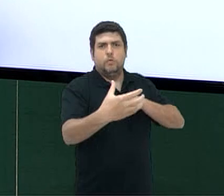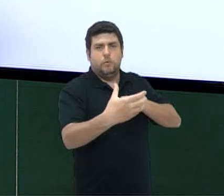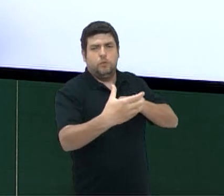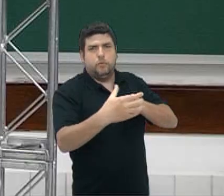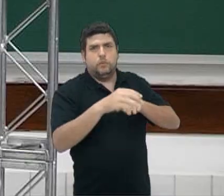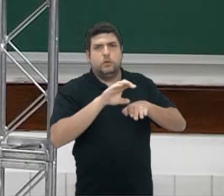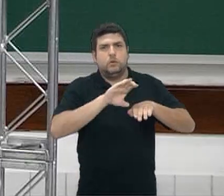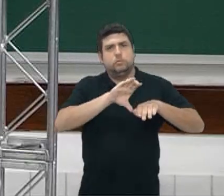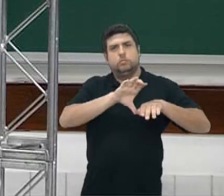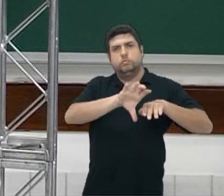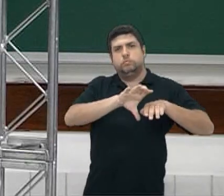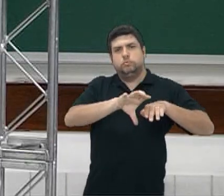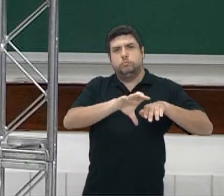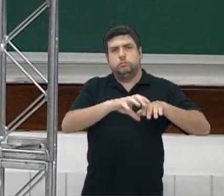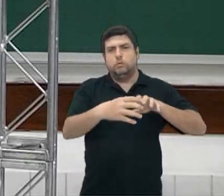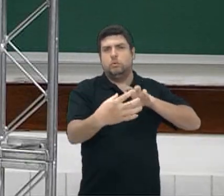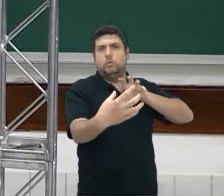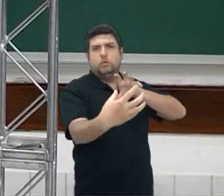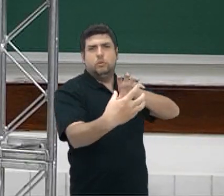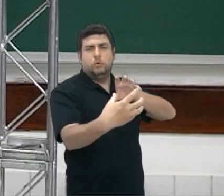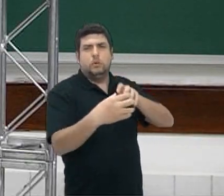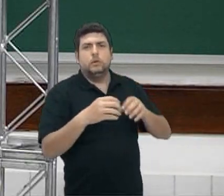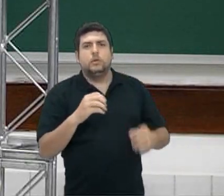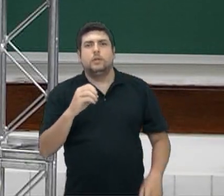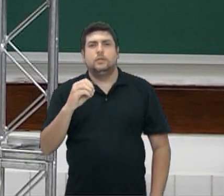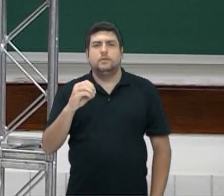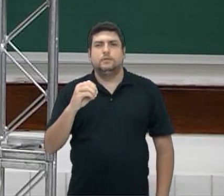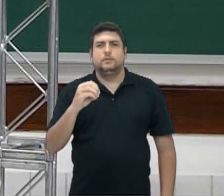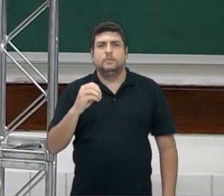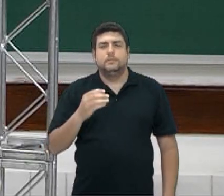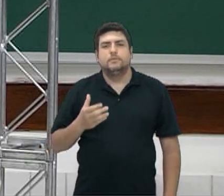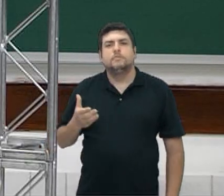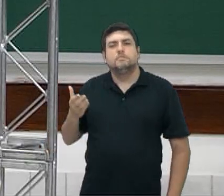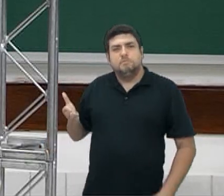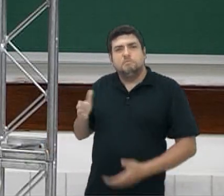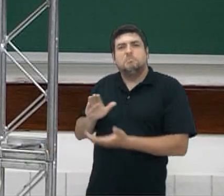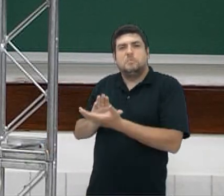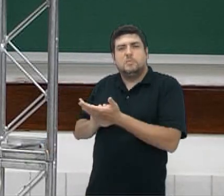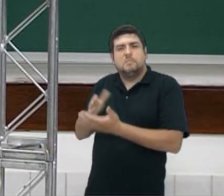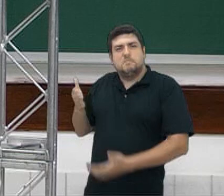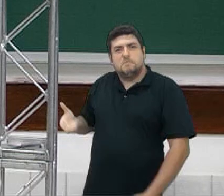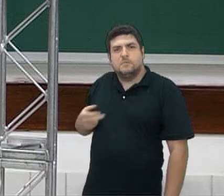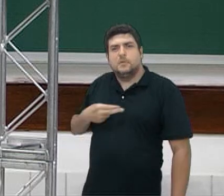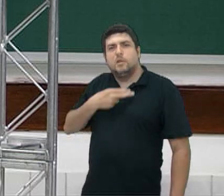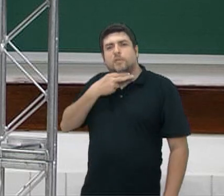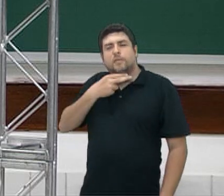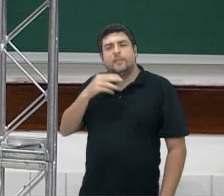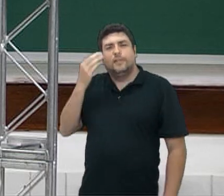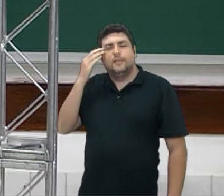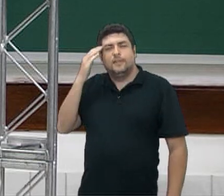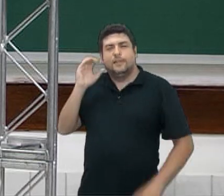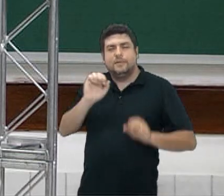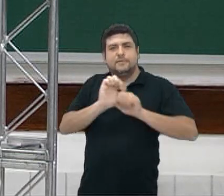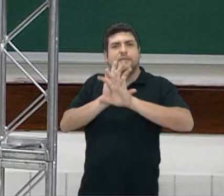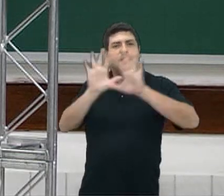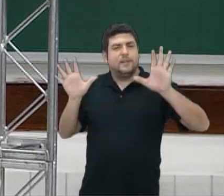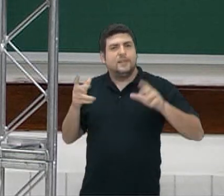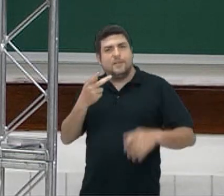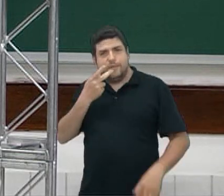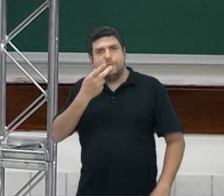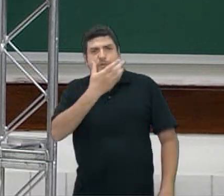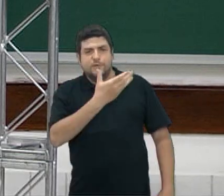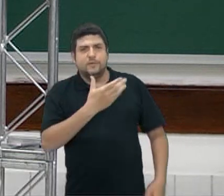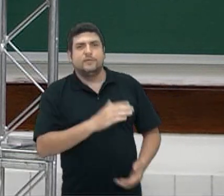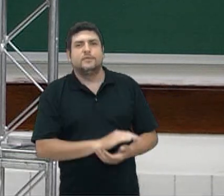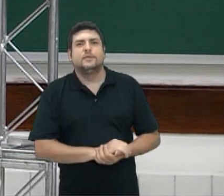mais. Então, o nosso amigo Alfredo, ele assistiu bem às aulas e entendeu certinho ali, certo? Então, as